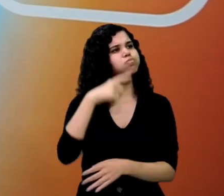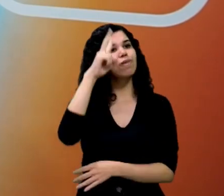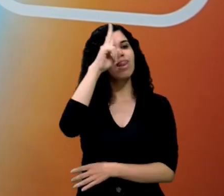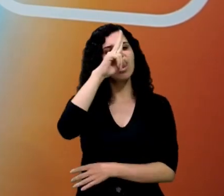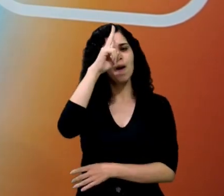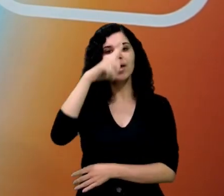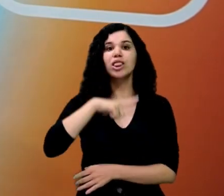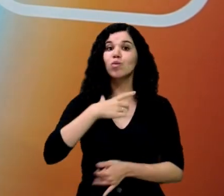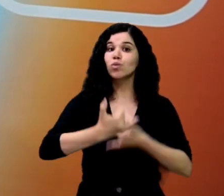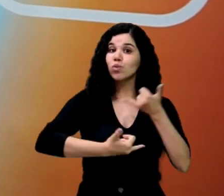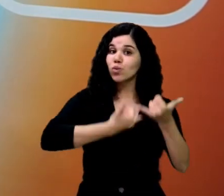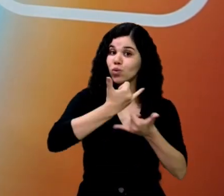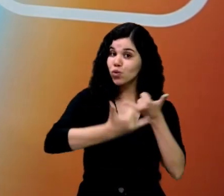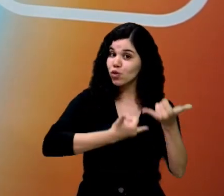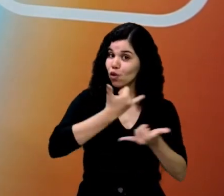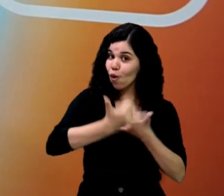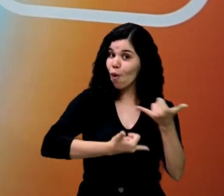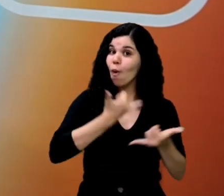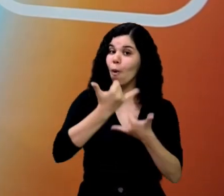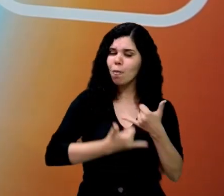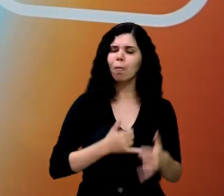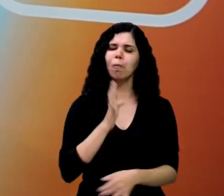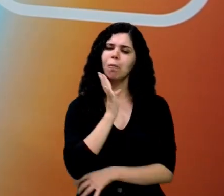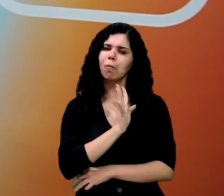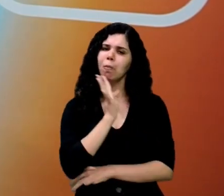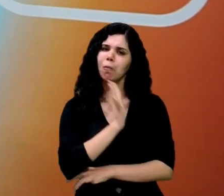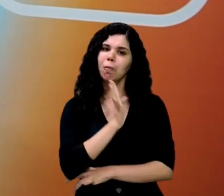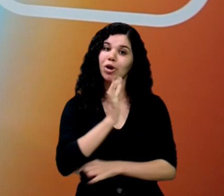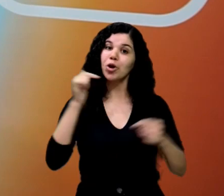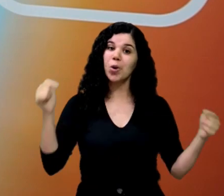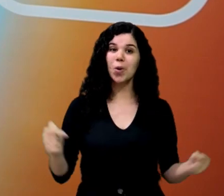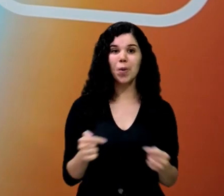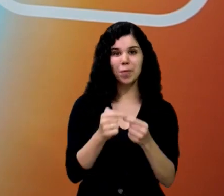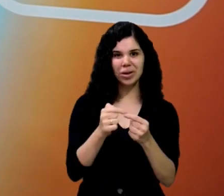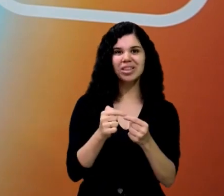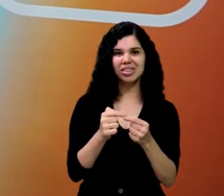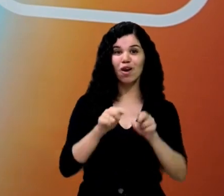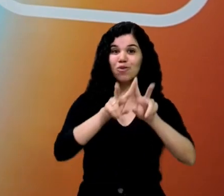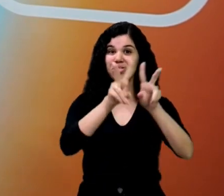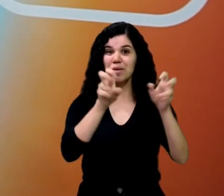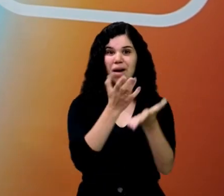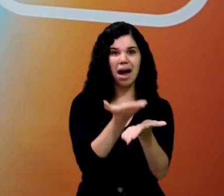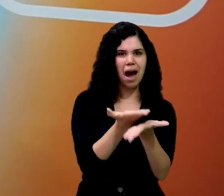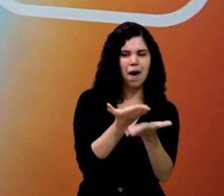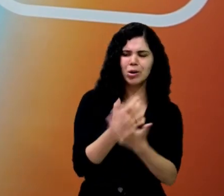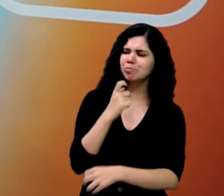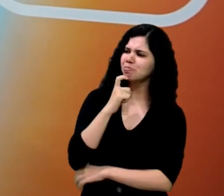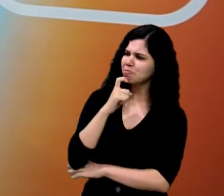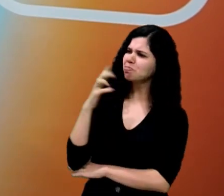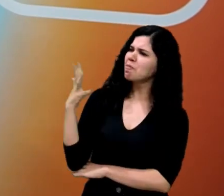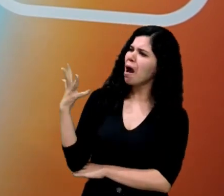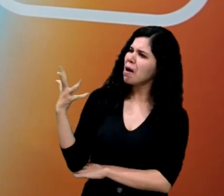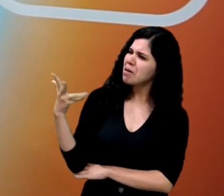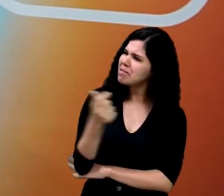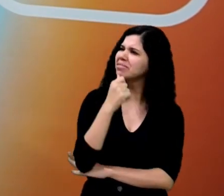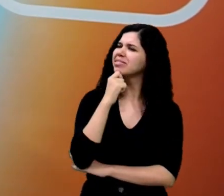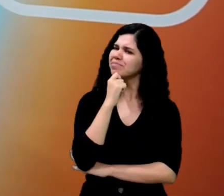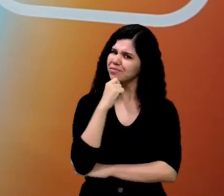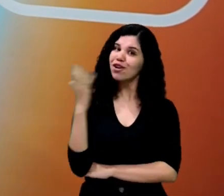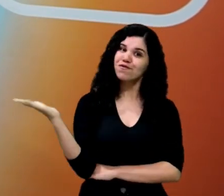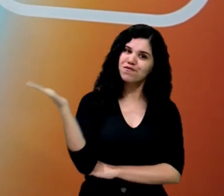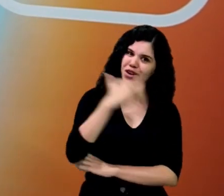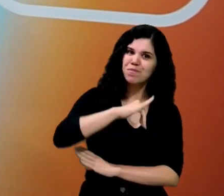que tem um joguinho bastante interessante que trabalha este conteúdo. Que maravilha, professora Josi. Então